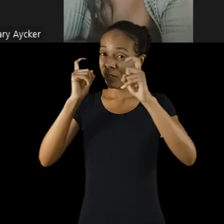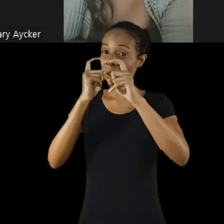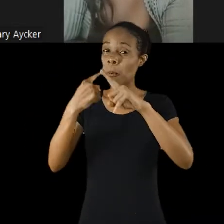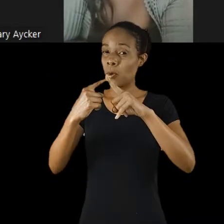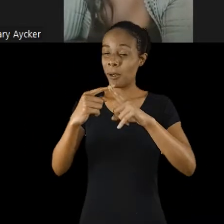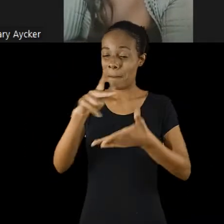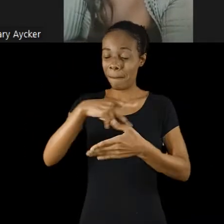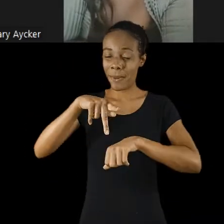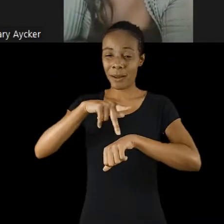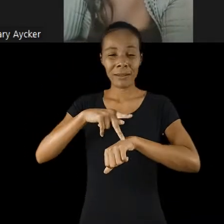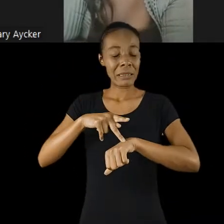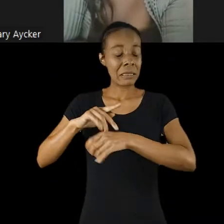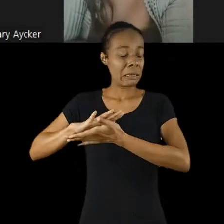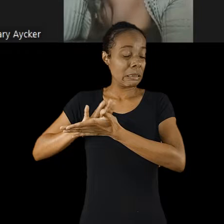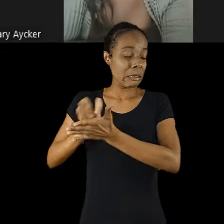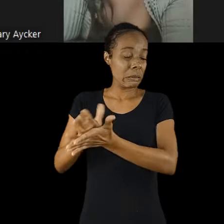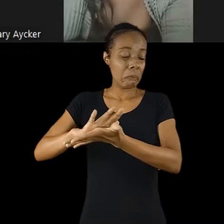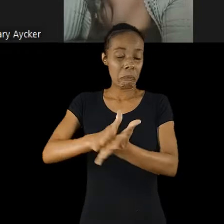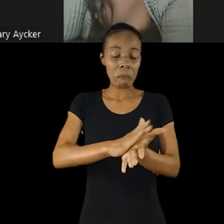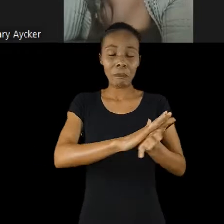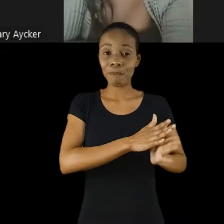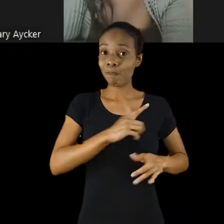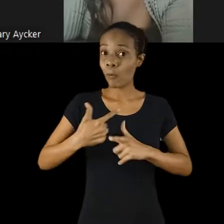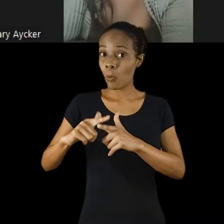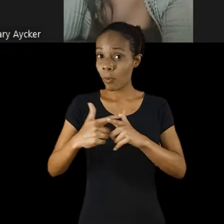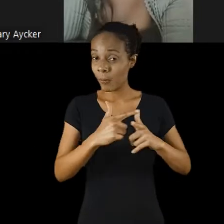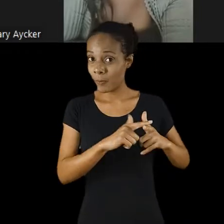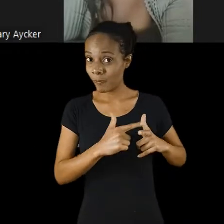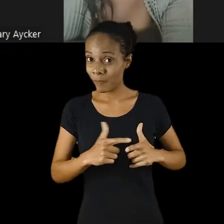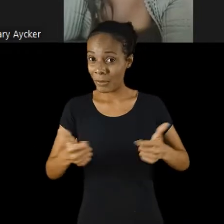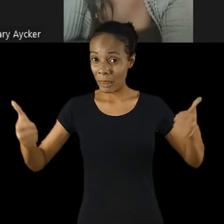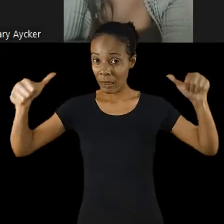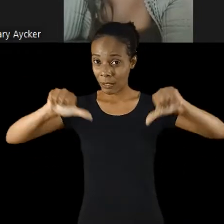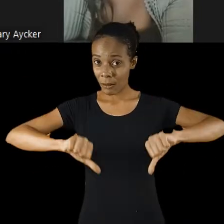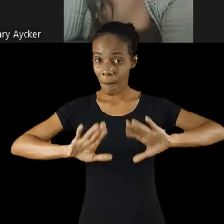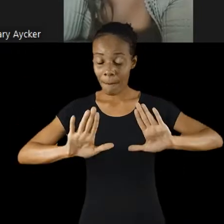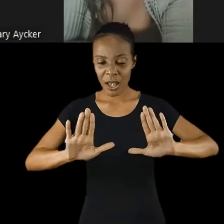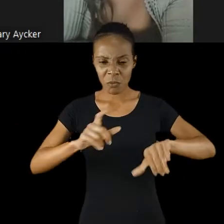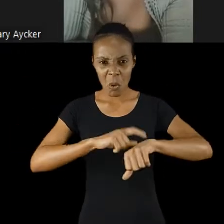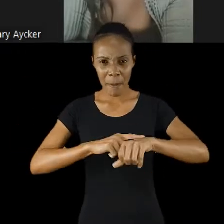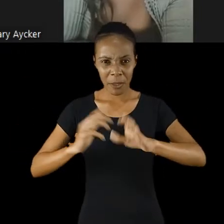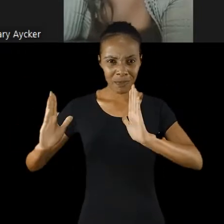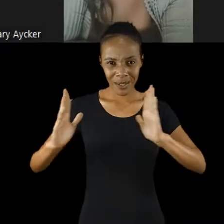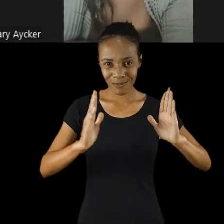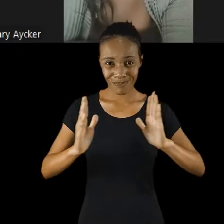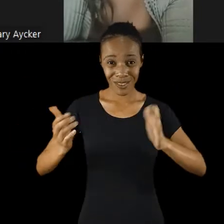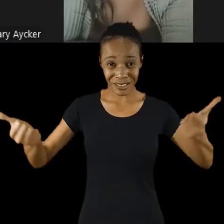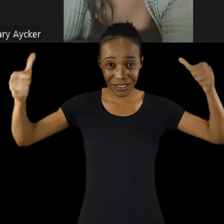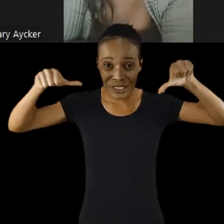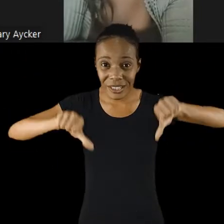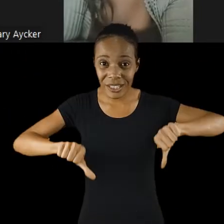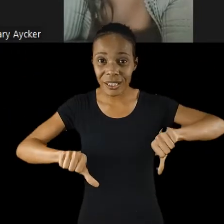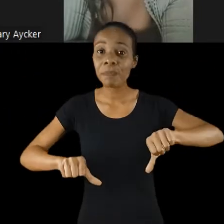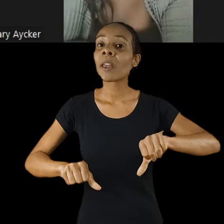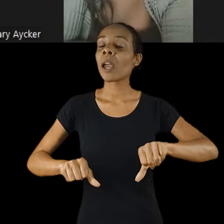mesmo tempo, eu acho que em grandes crises se criam também grandes coisas, né?